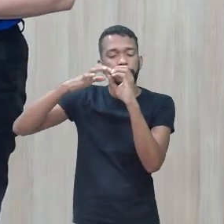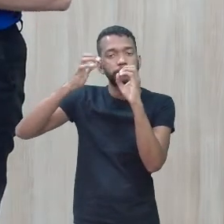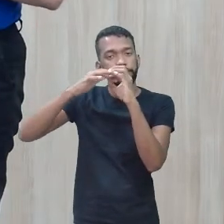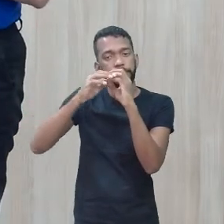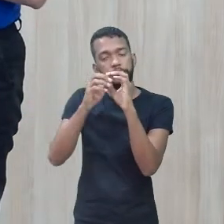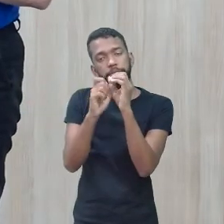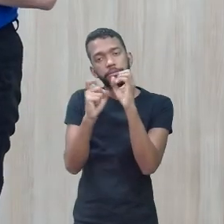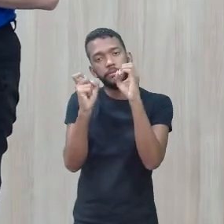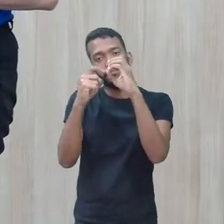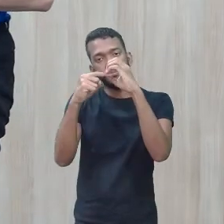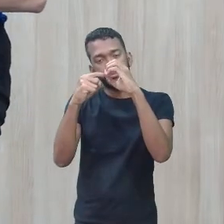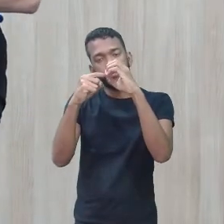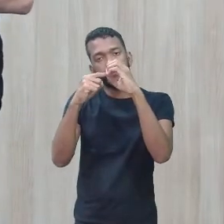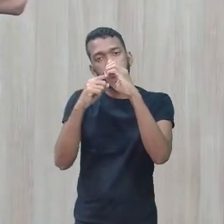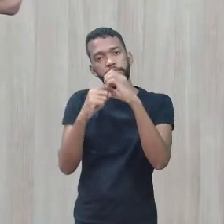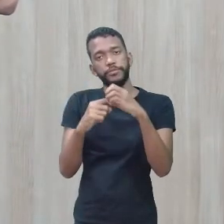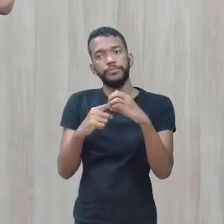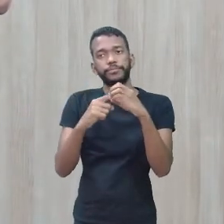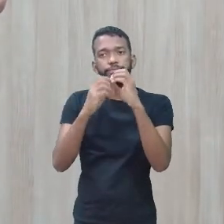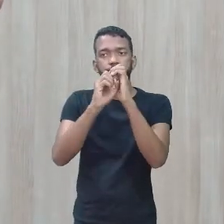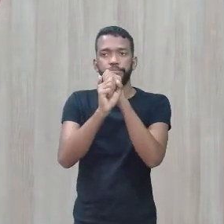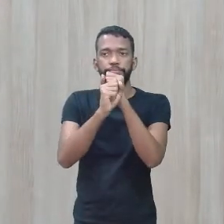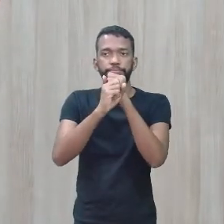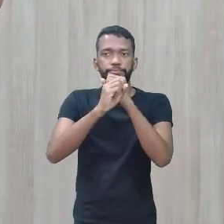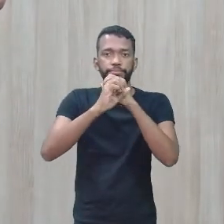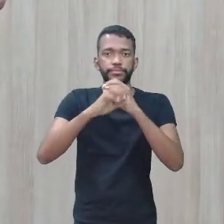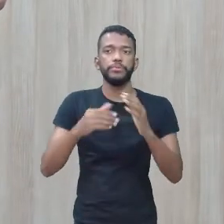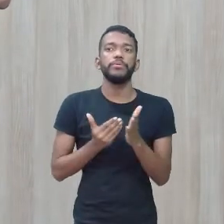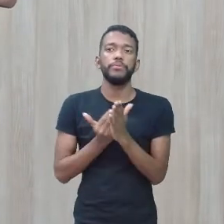divisão celular, que vamos ver aqui a seguir.